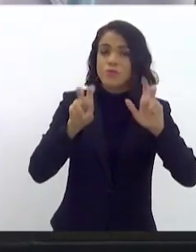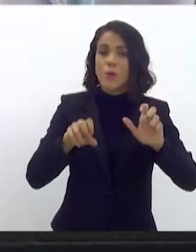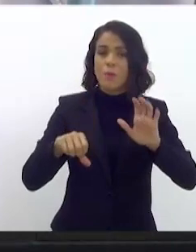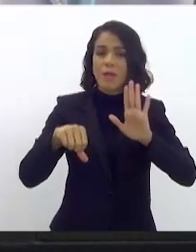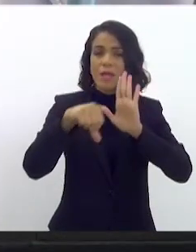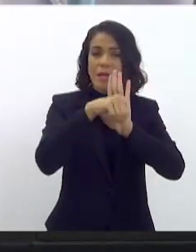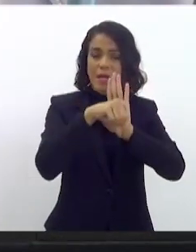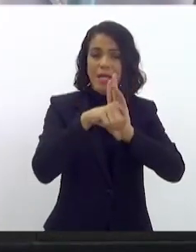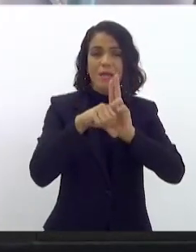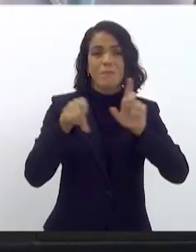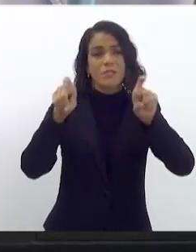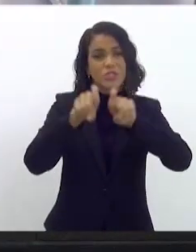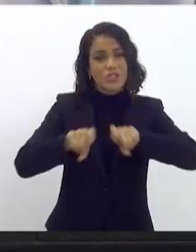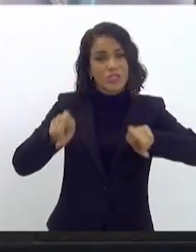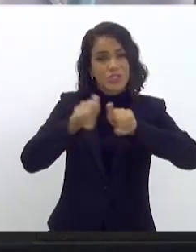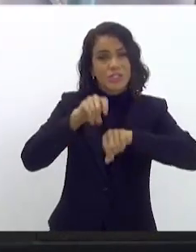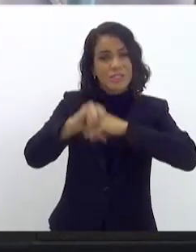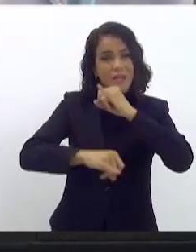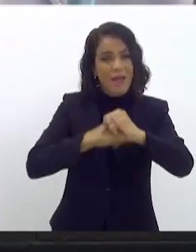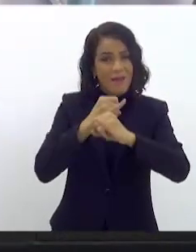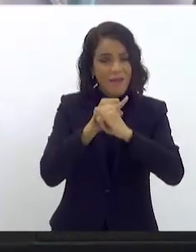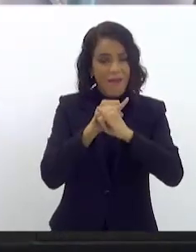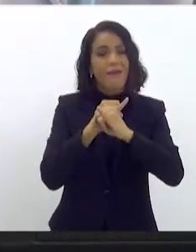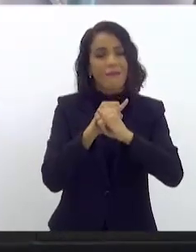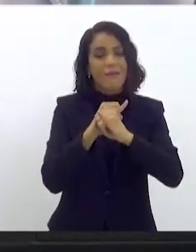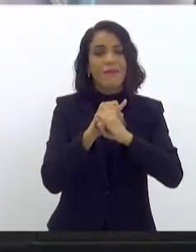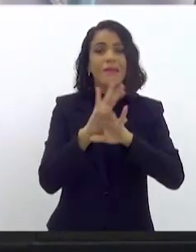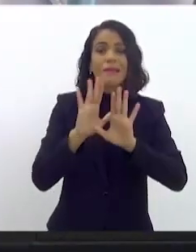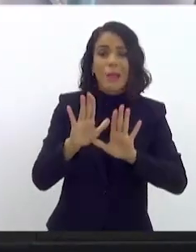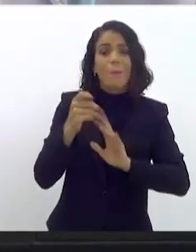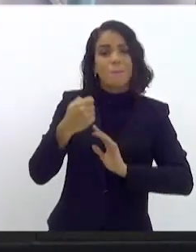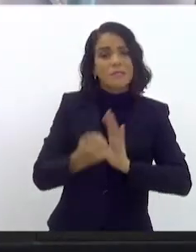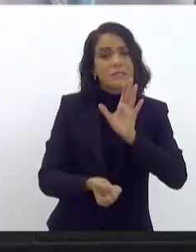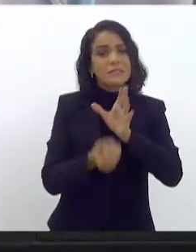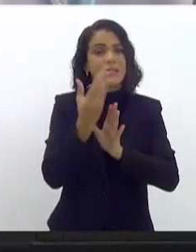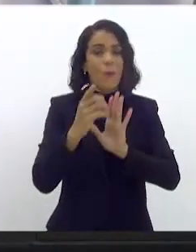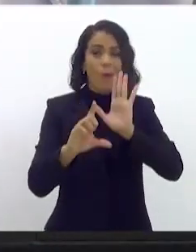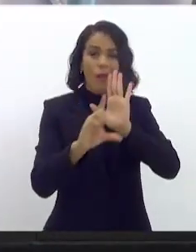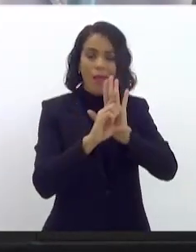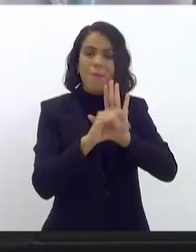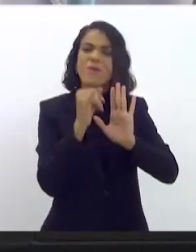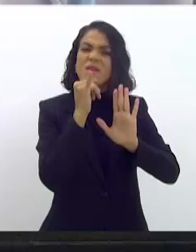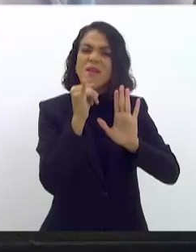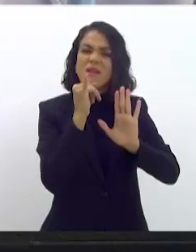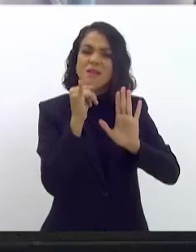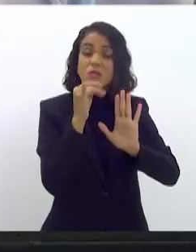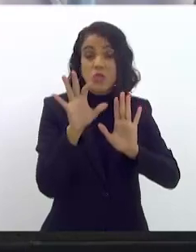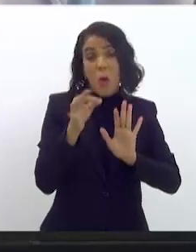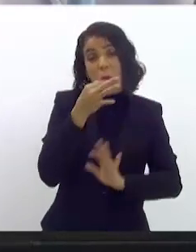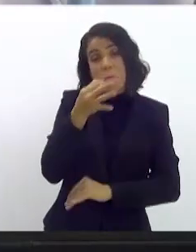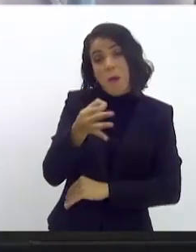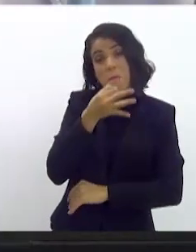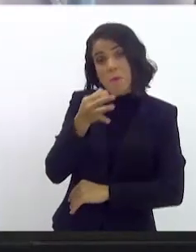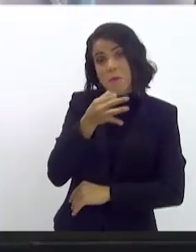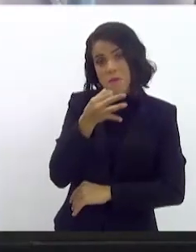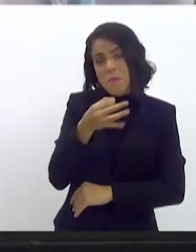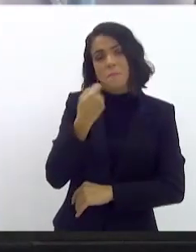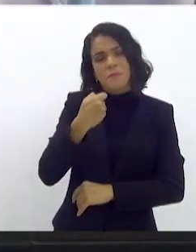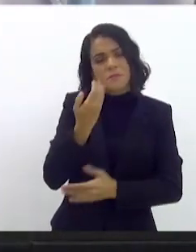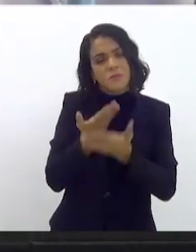cibernéticos. Então, talvez a gente precise fazer uma alteração legislativa, por exemplo, apenas um palpite, sem estudar o tema